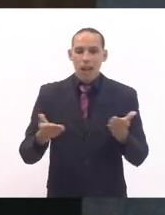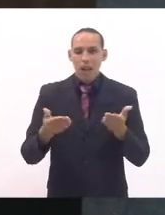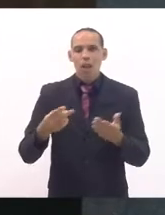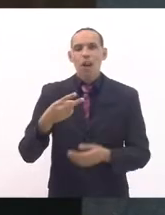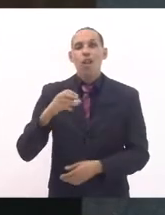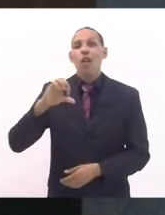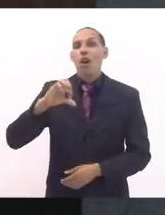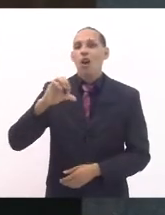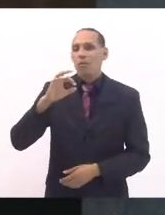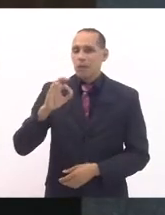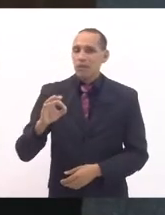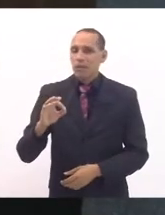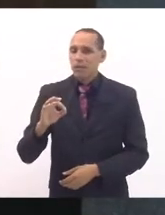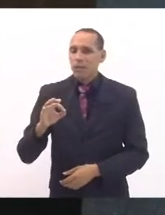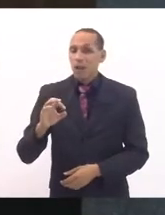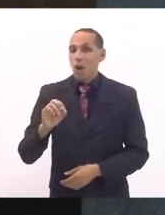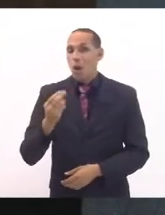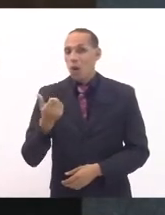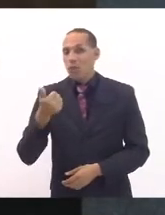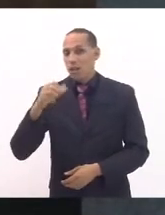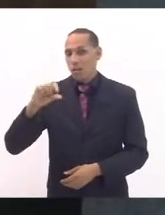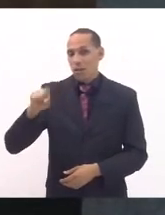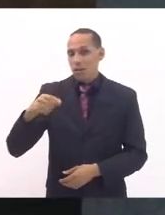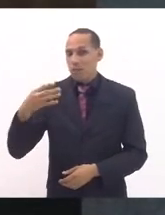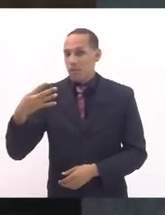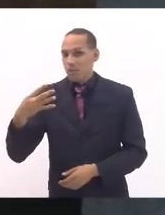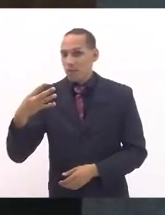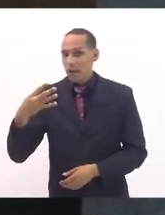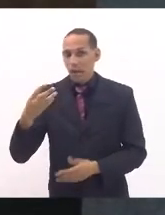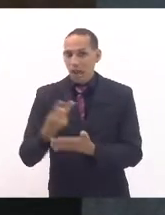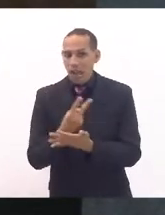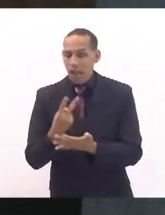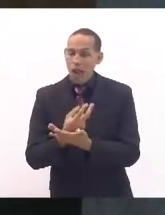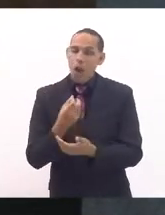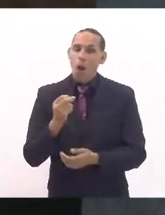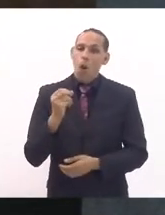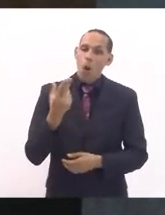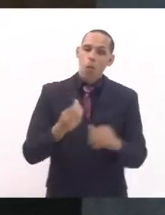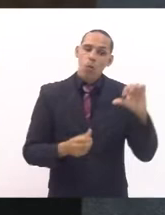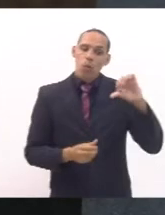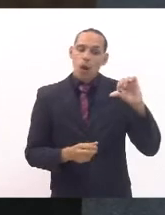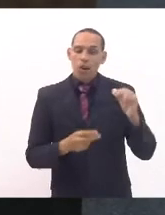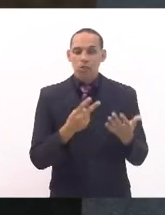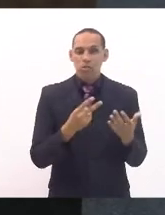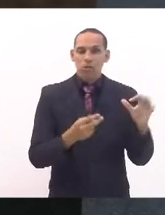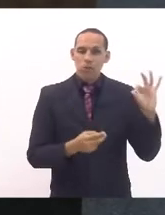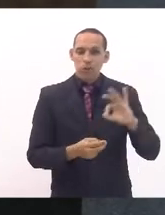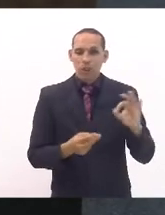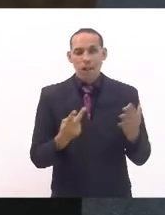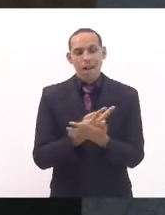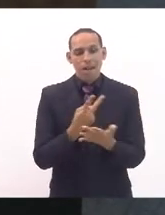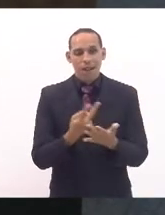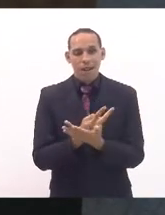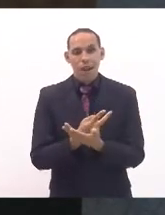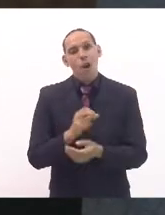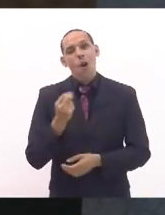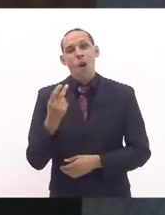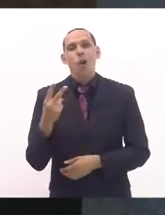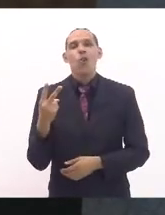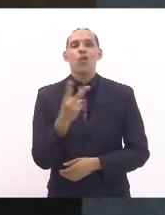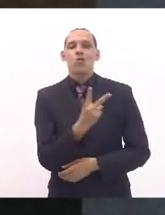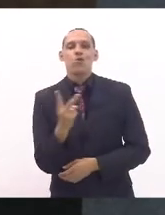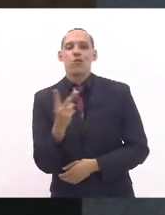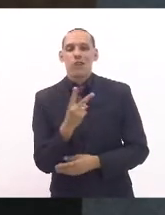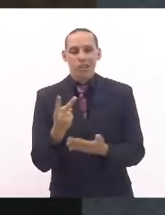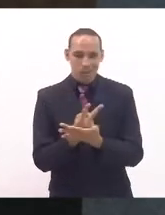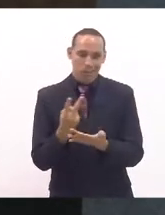uma. Ou 19,4 está errado, ou 9 está errado. O mais provável, os dois estejam